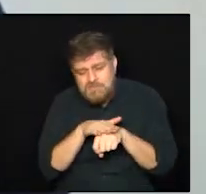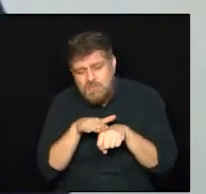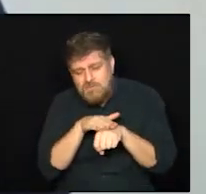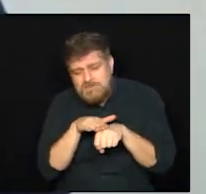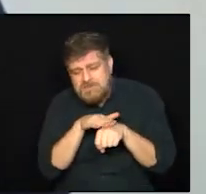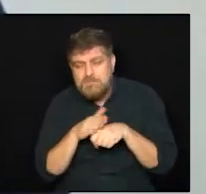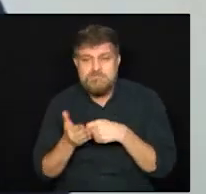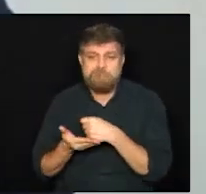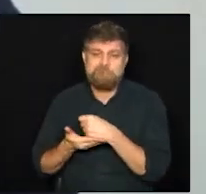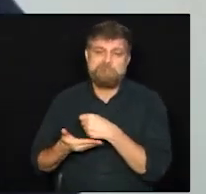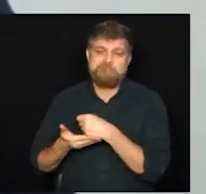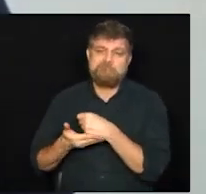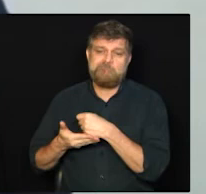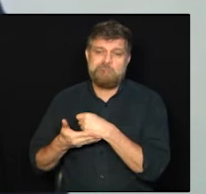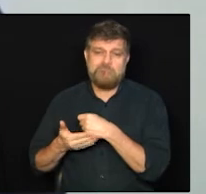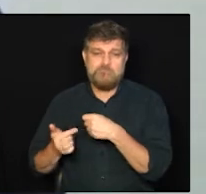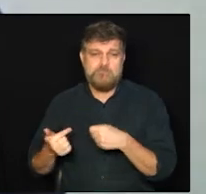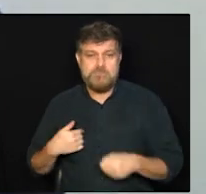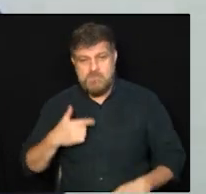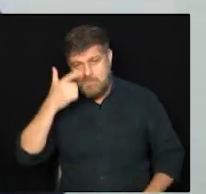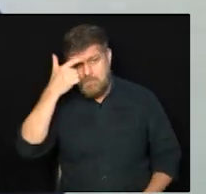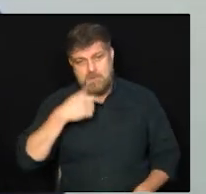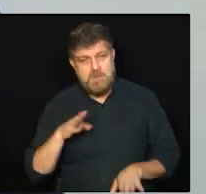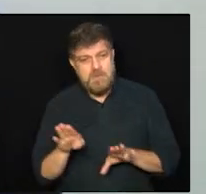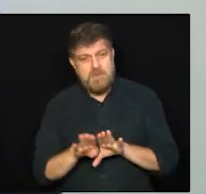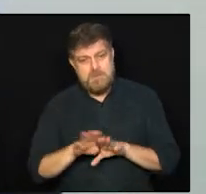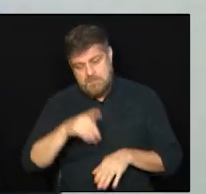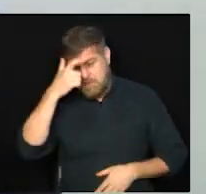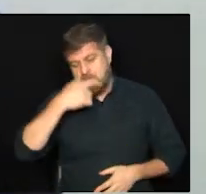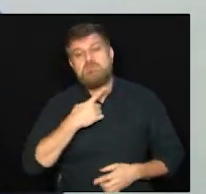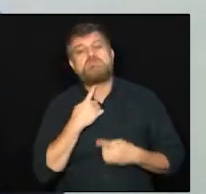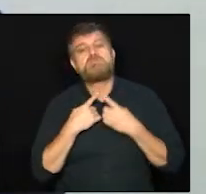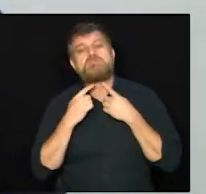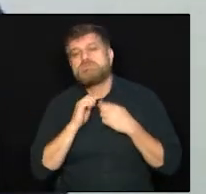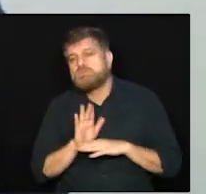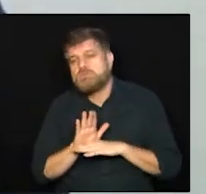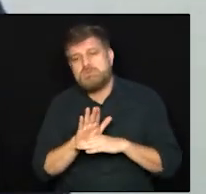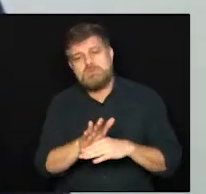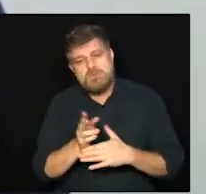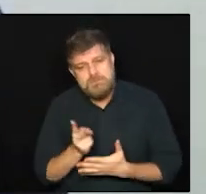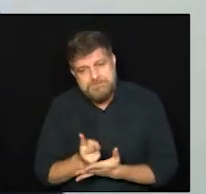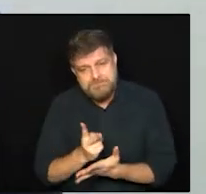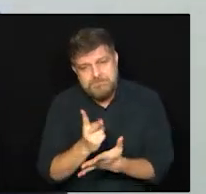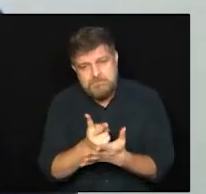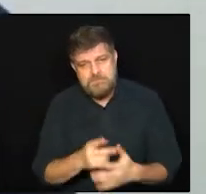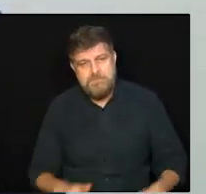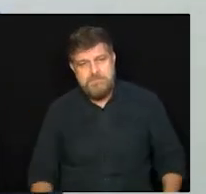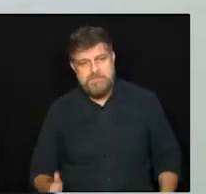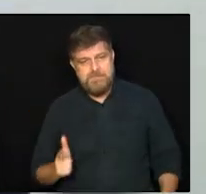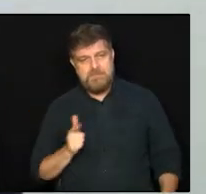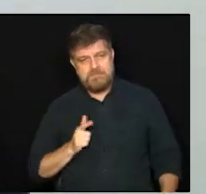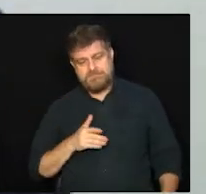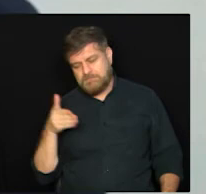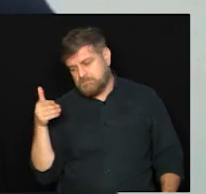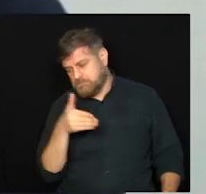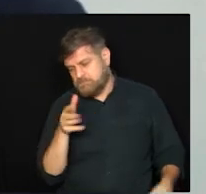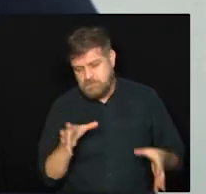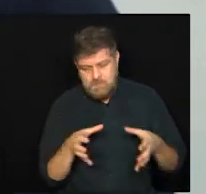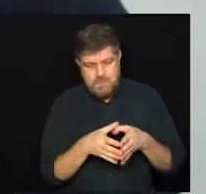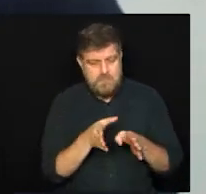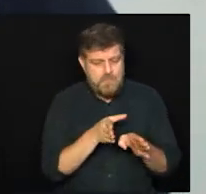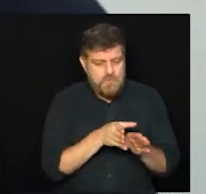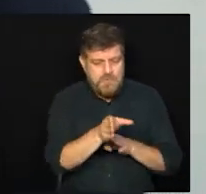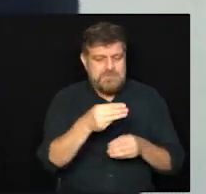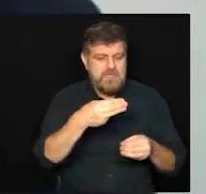né? Então, também me deixar à disposição, né? Então, participo, né, do Convention Bureau, do Conselho Municipal de